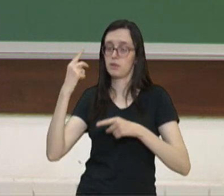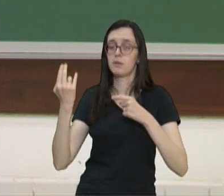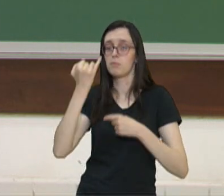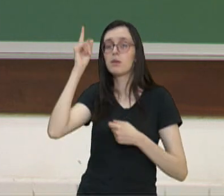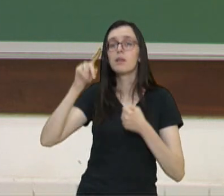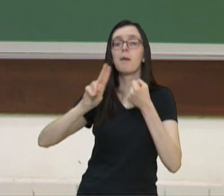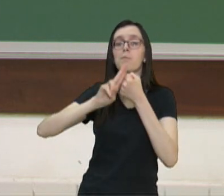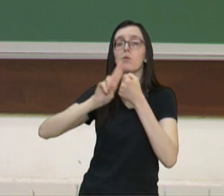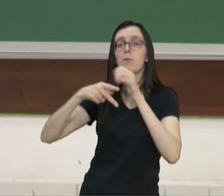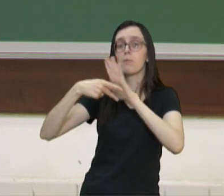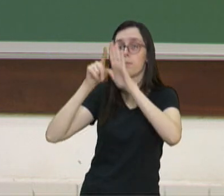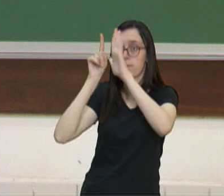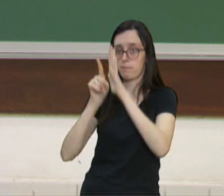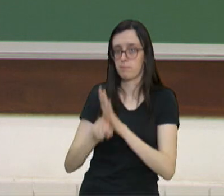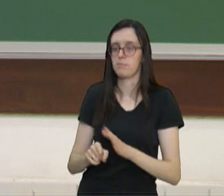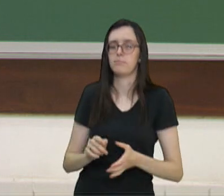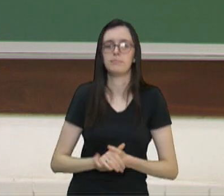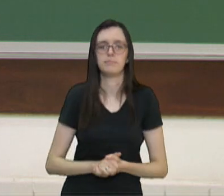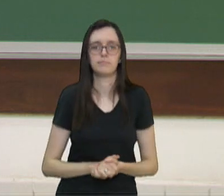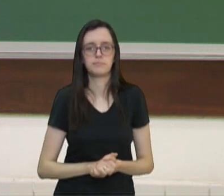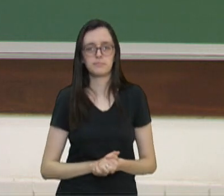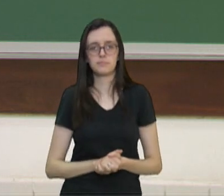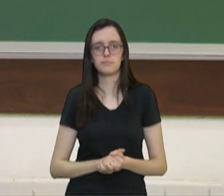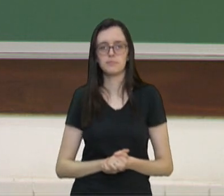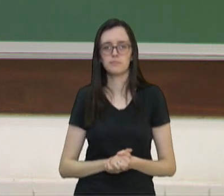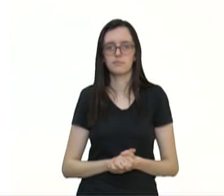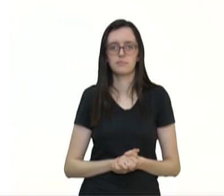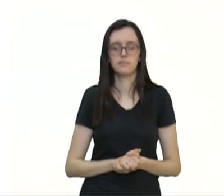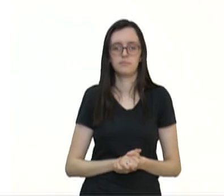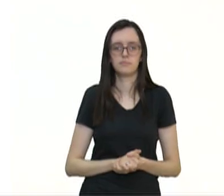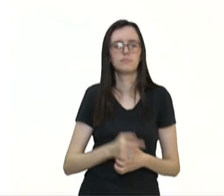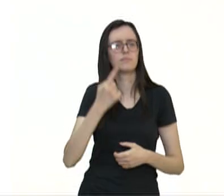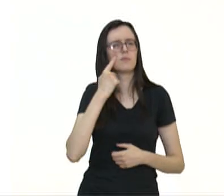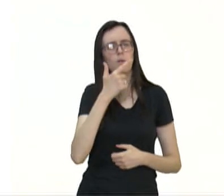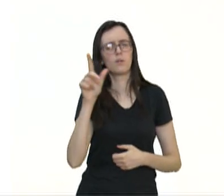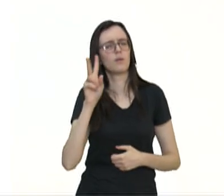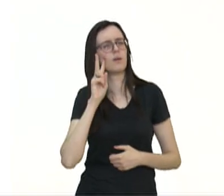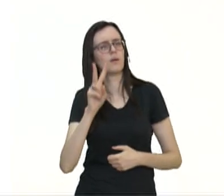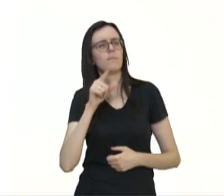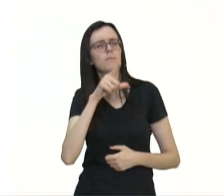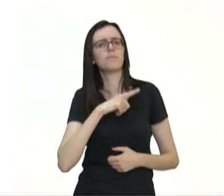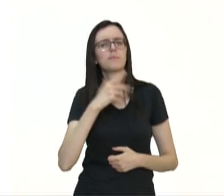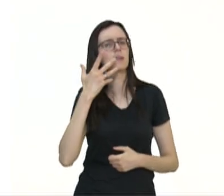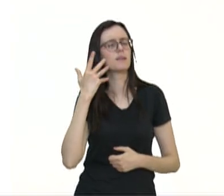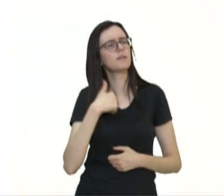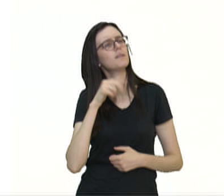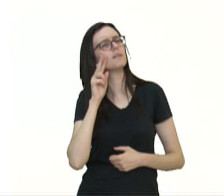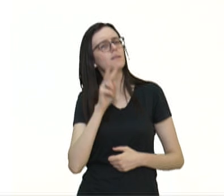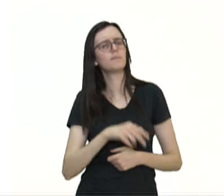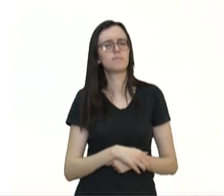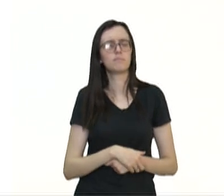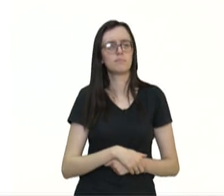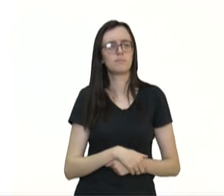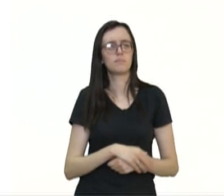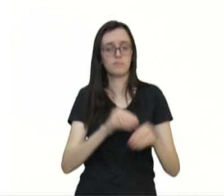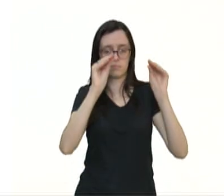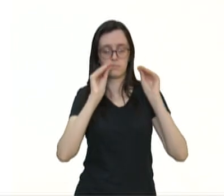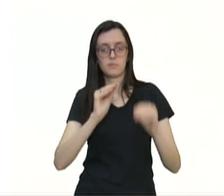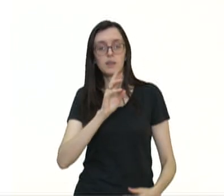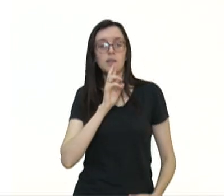pronome interrogativo. E agora? Olha lá, olha o gato. A minha resposta é it's on the